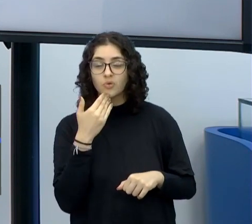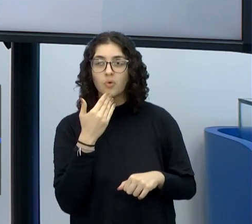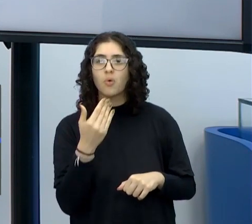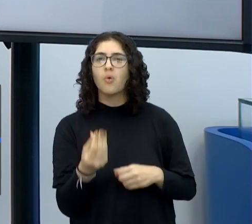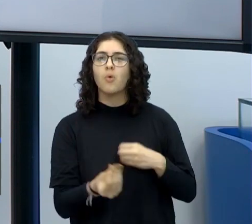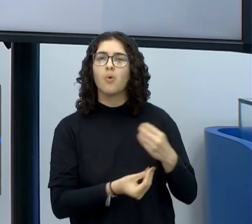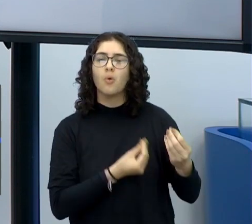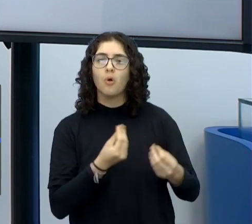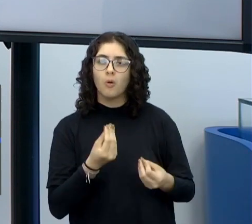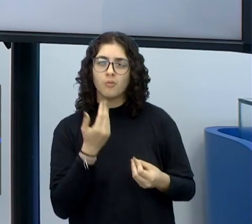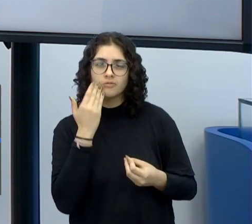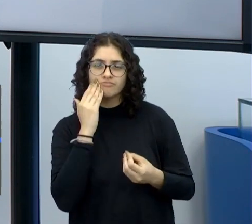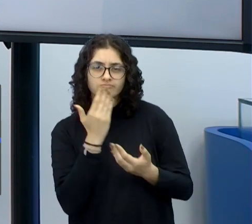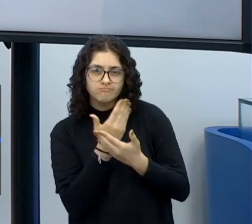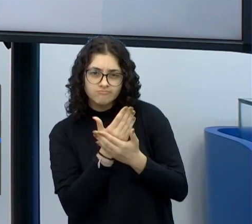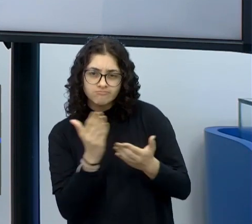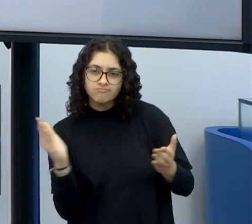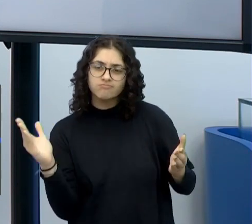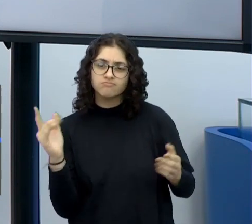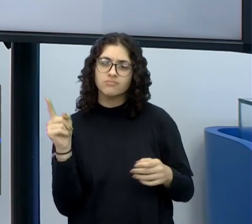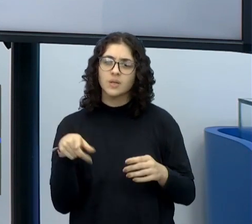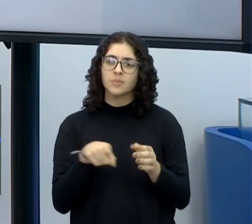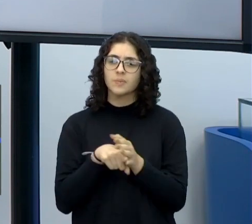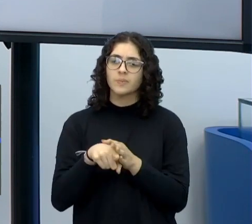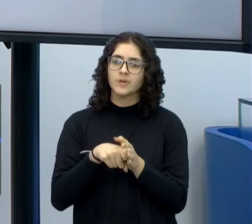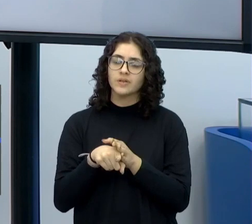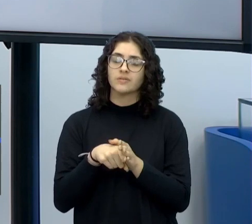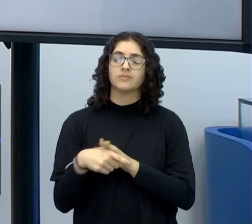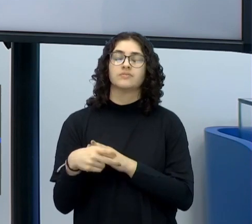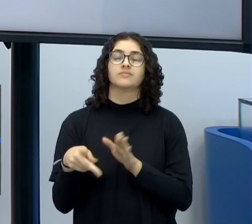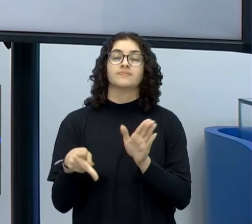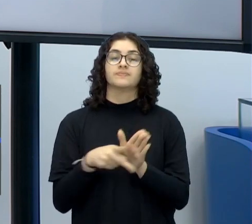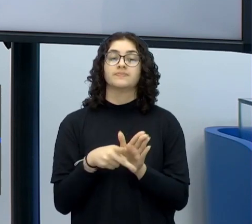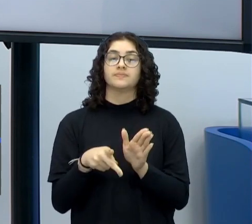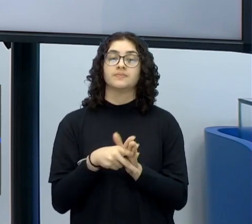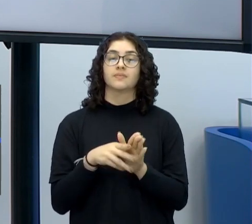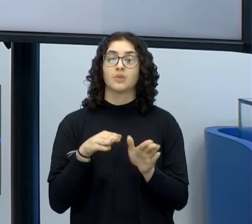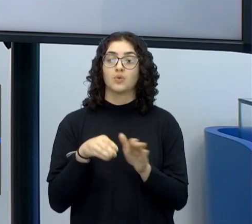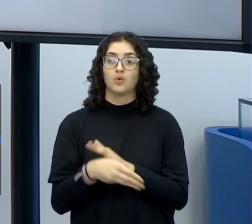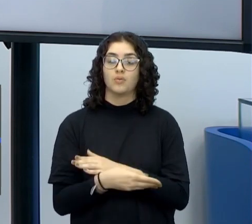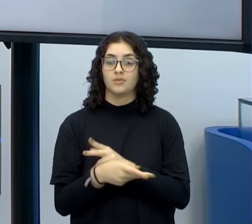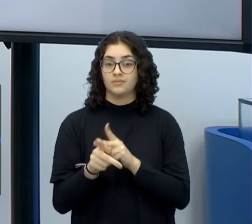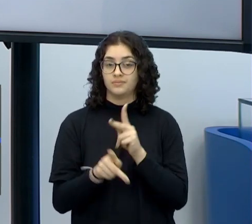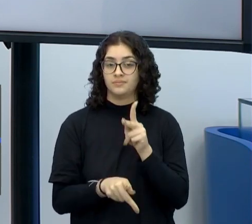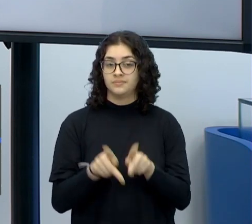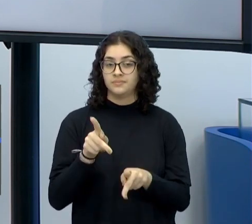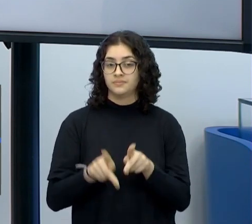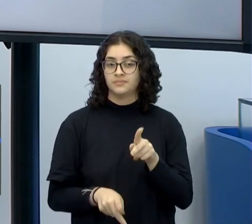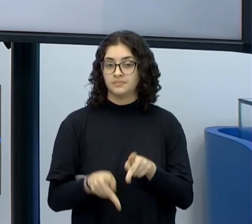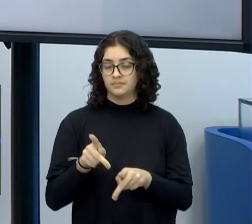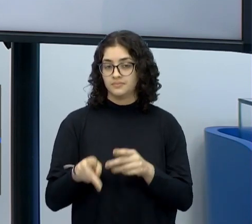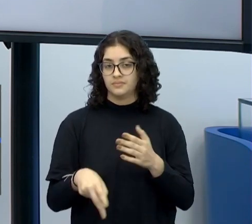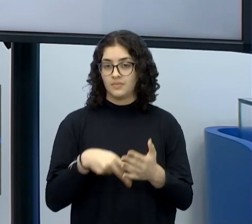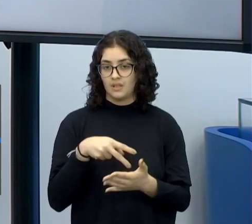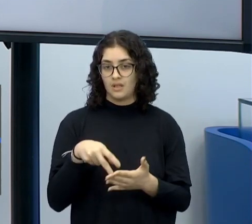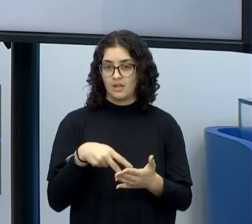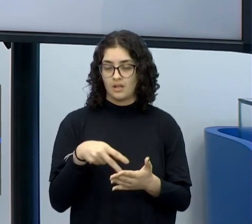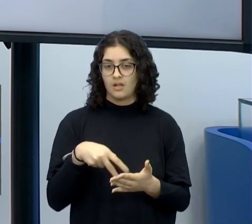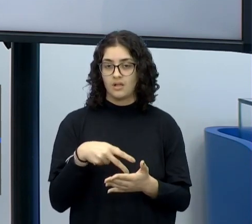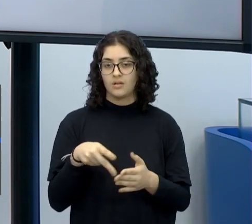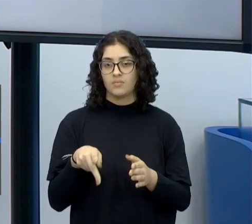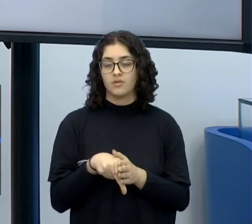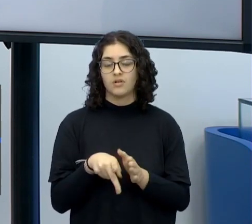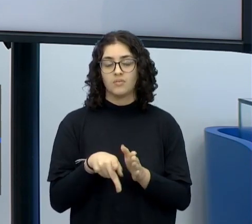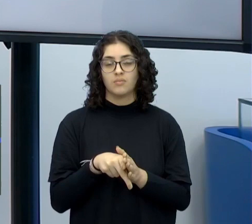entender, tá? Então assim, sempre pesquise sobre a questão de uma tradição popular, por exemplo, uma dança folclórica, como que é,